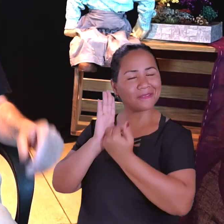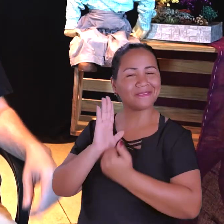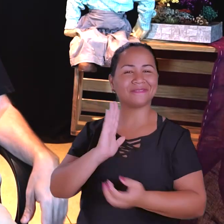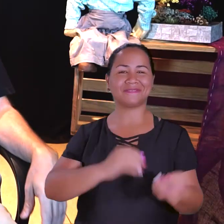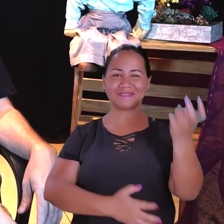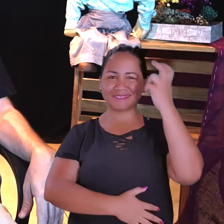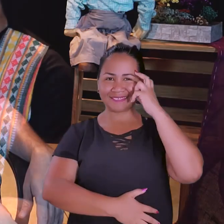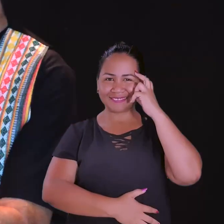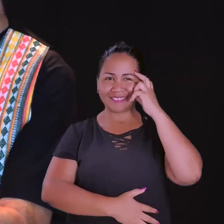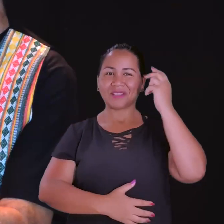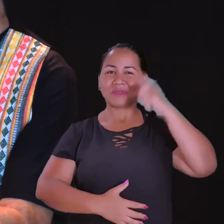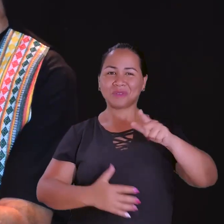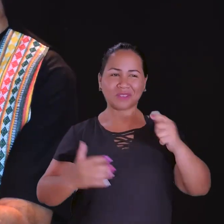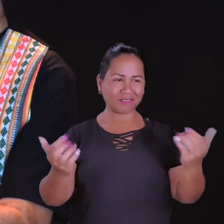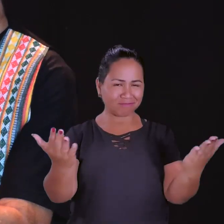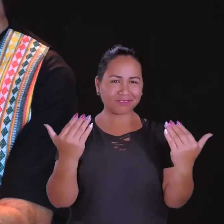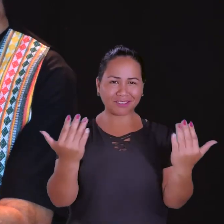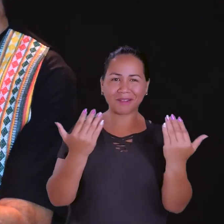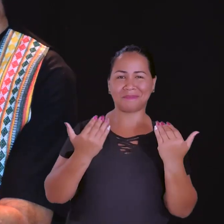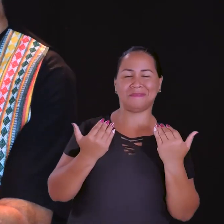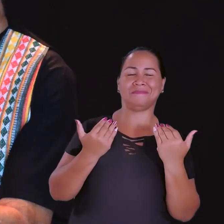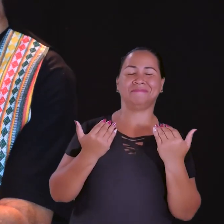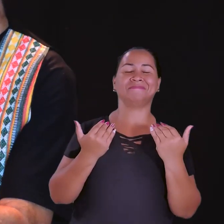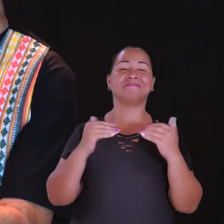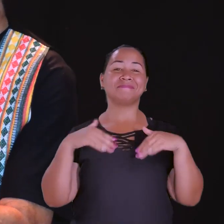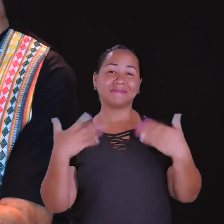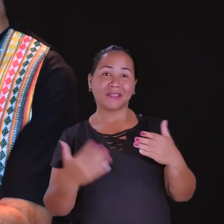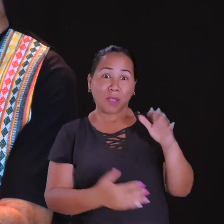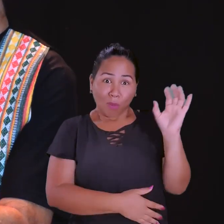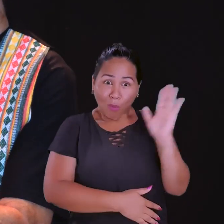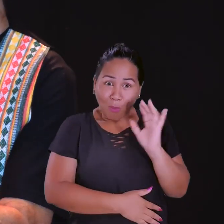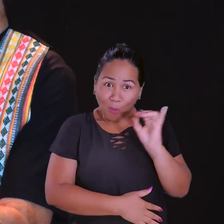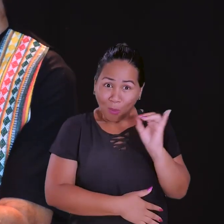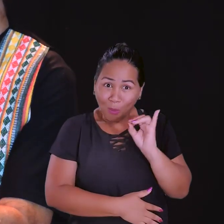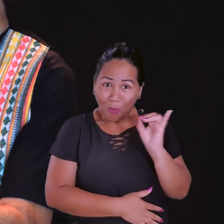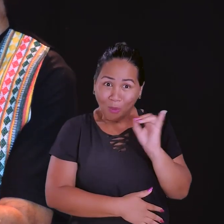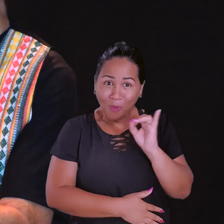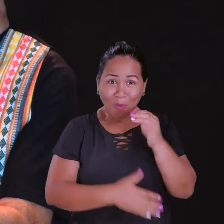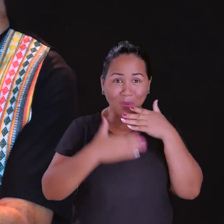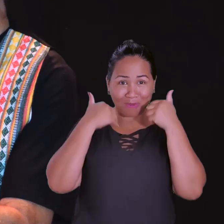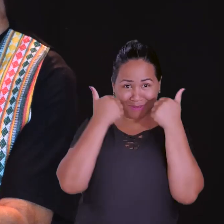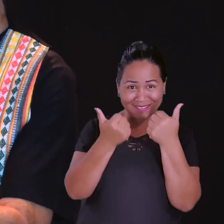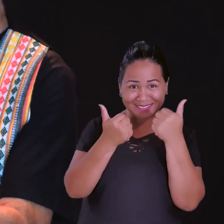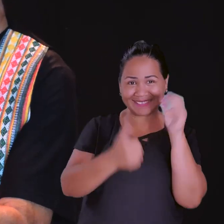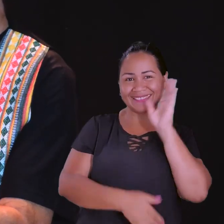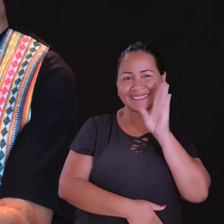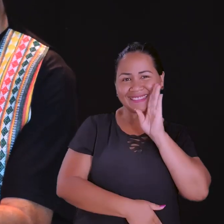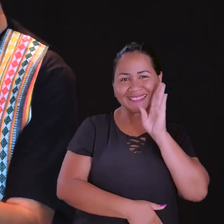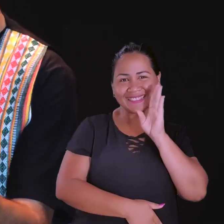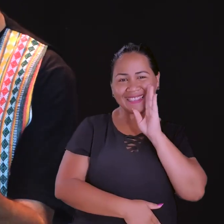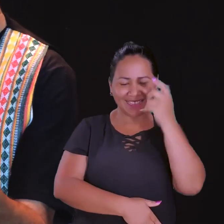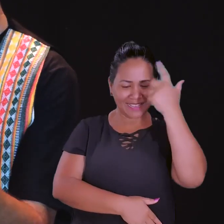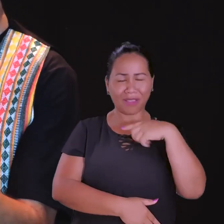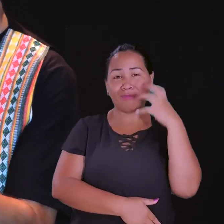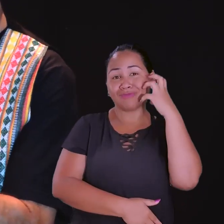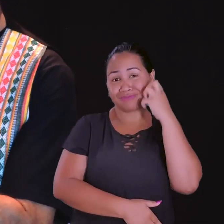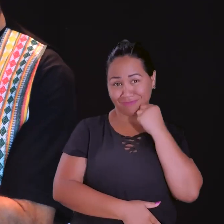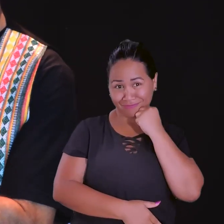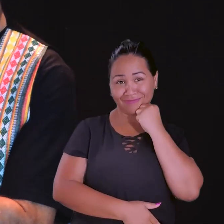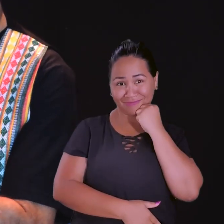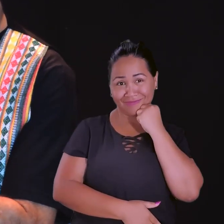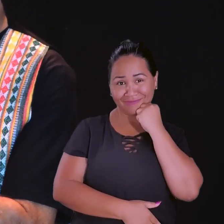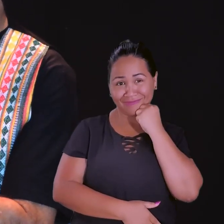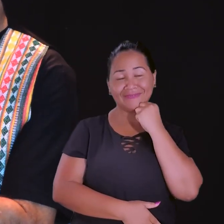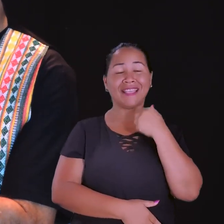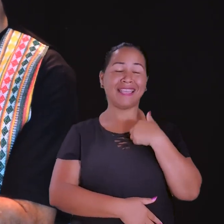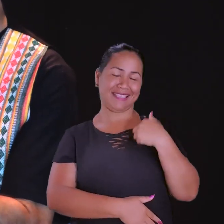levar público para esse lugar. Eita, pessoal, beleza, viu? Eu fui adotado. Eu